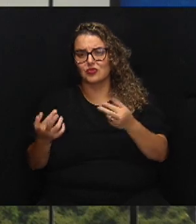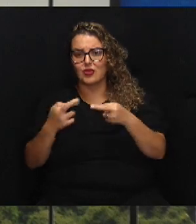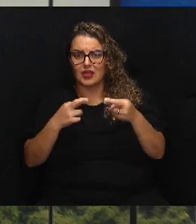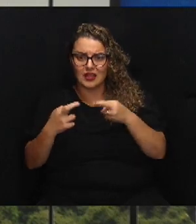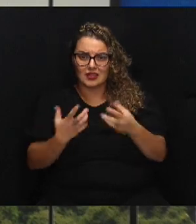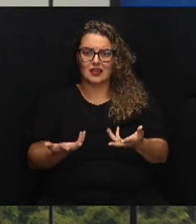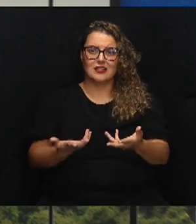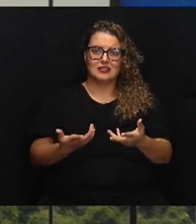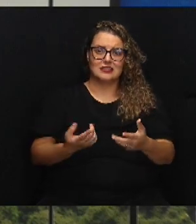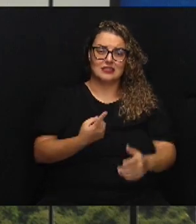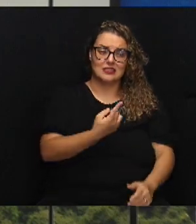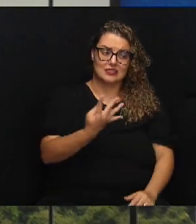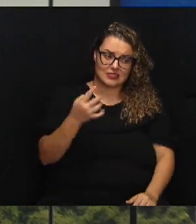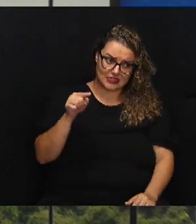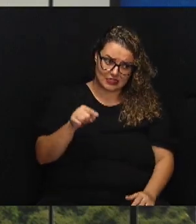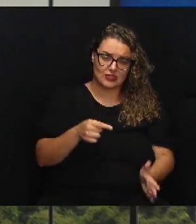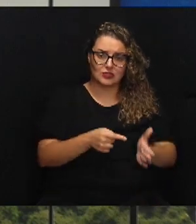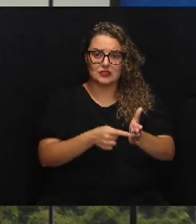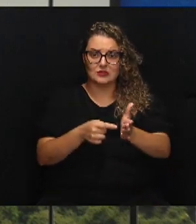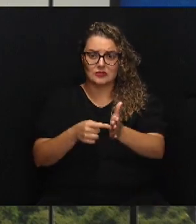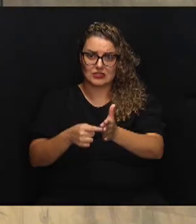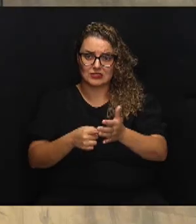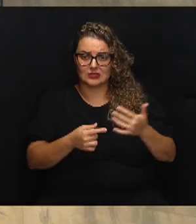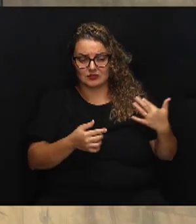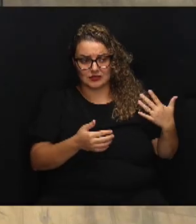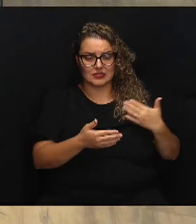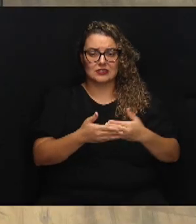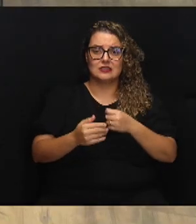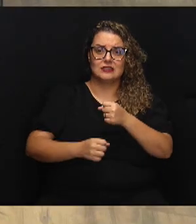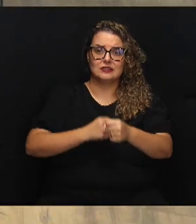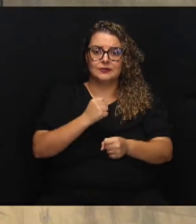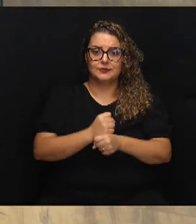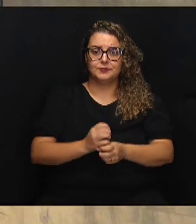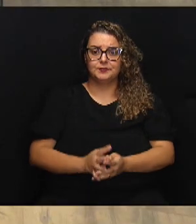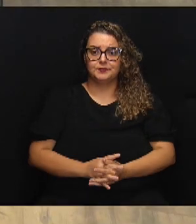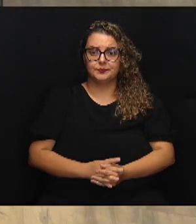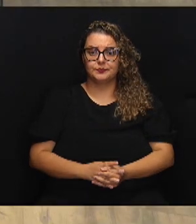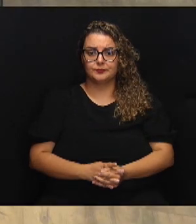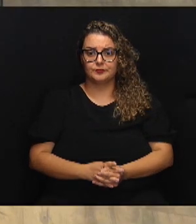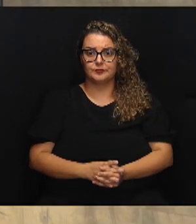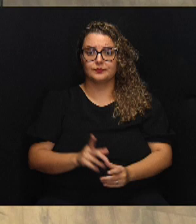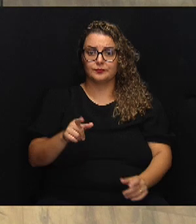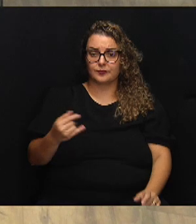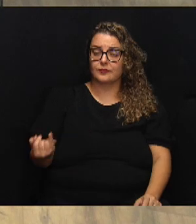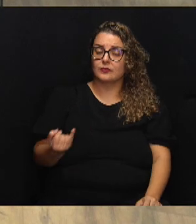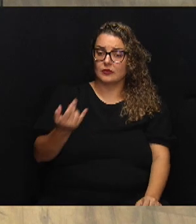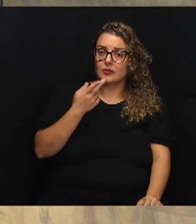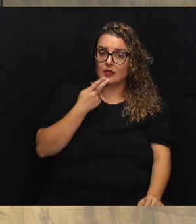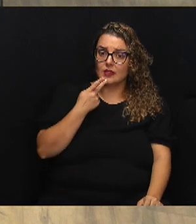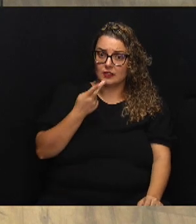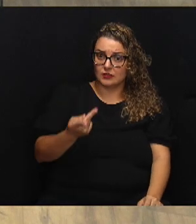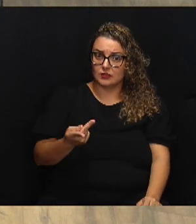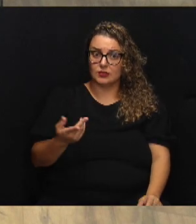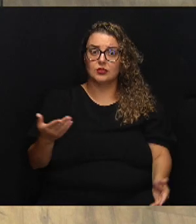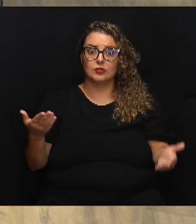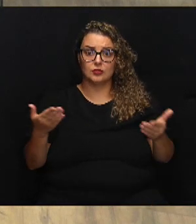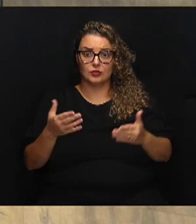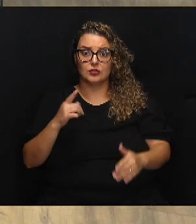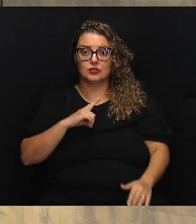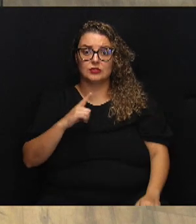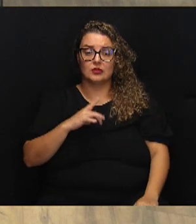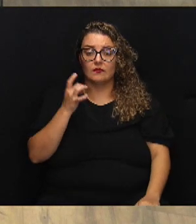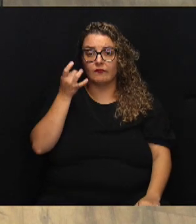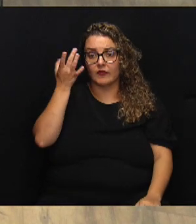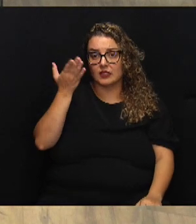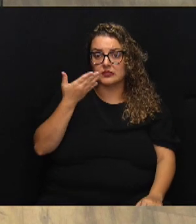fazer dessas 14.000 denúncias ao longo desses anos? É importante ressaltar, né, que hoje a gente tem a facilidade,